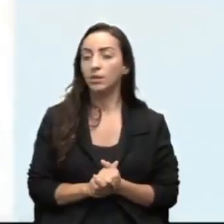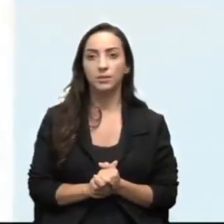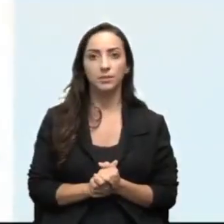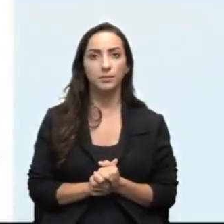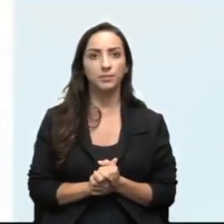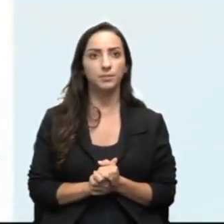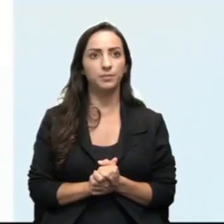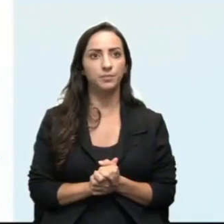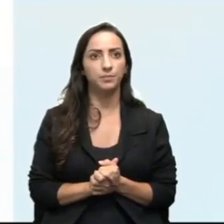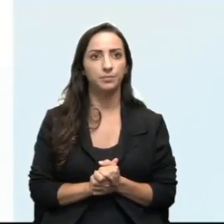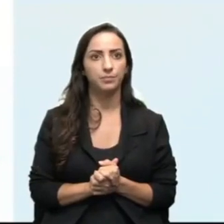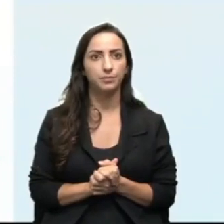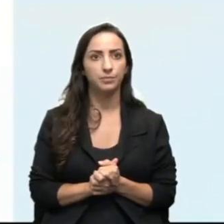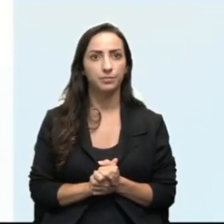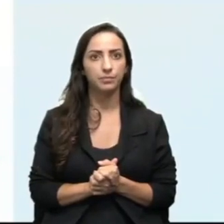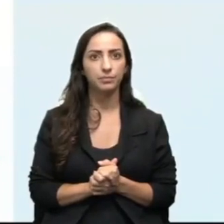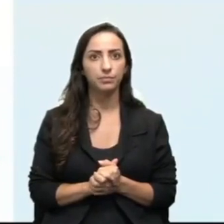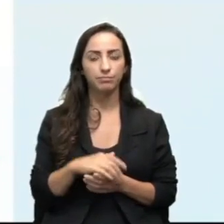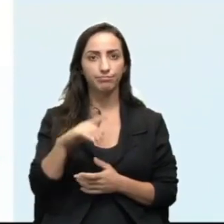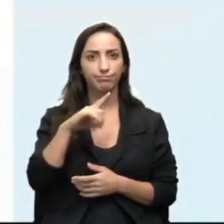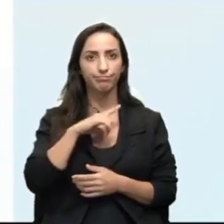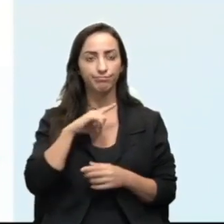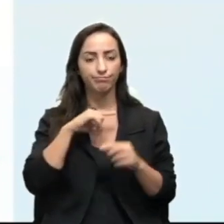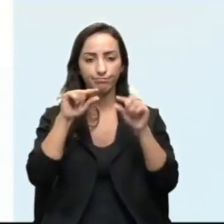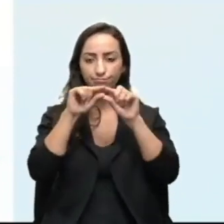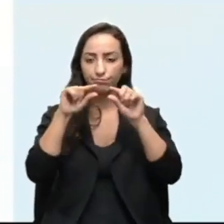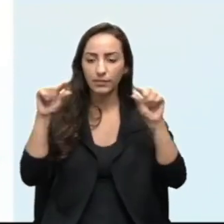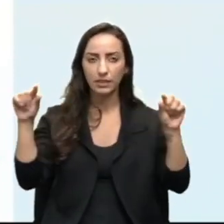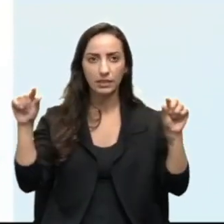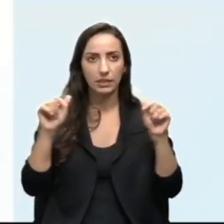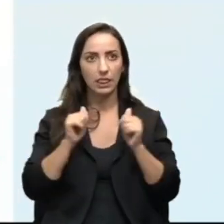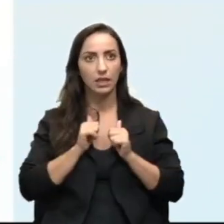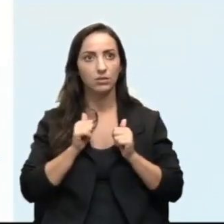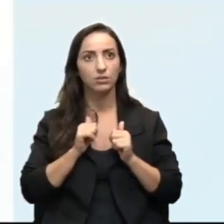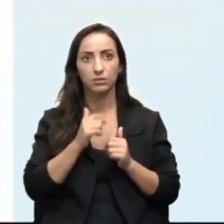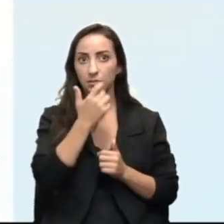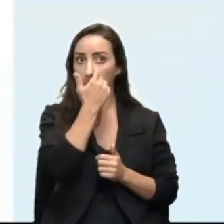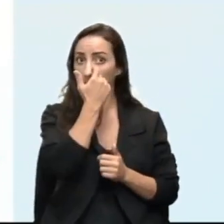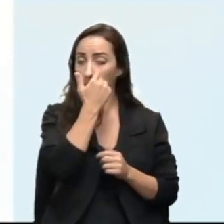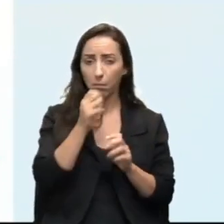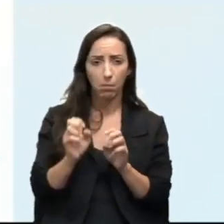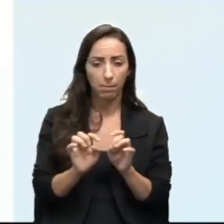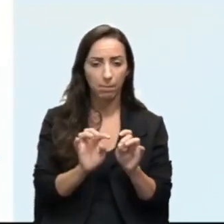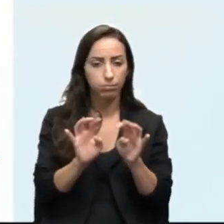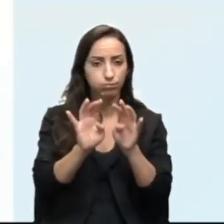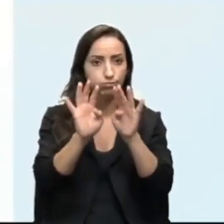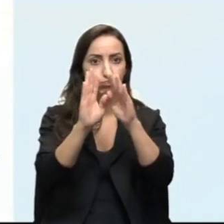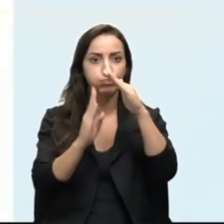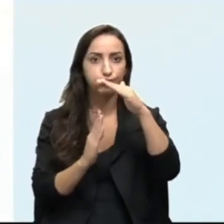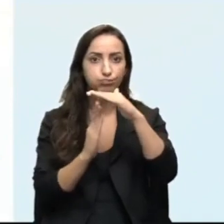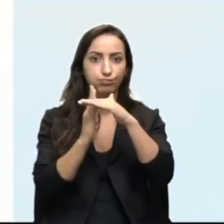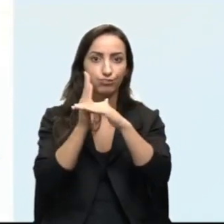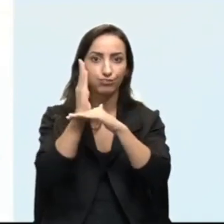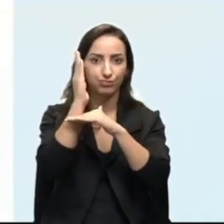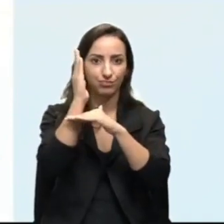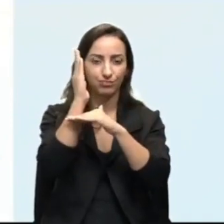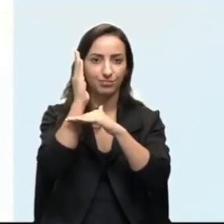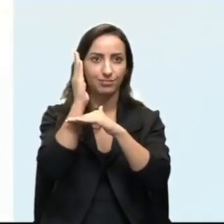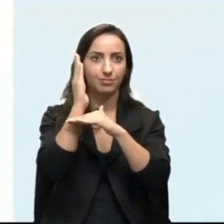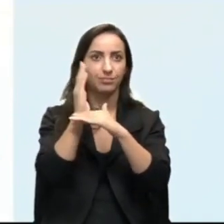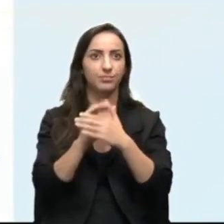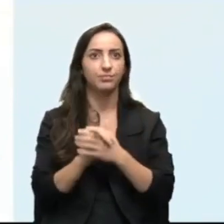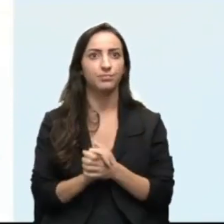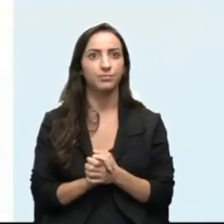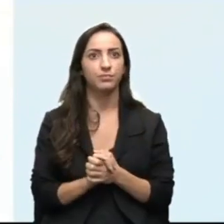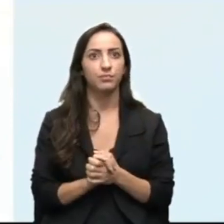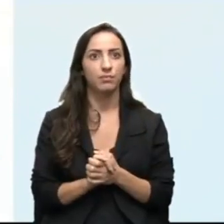que aqui nós temos a nossa linha neutra, as fissuras subiram já acima da linha